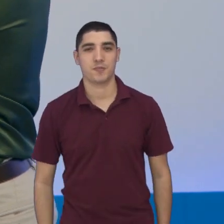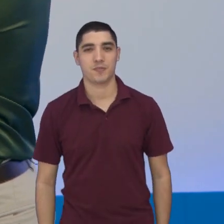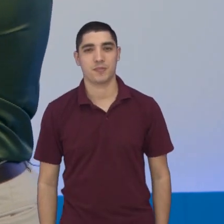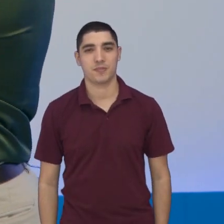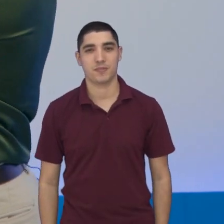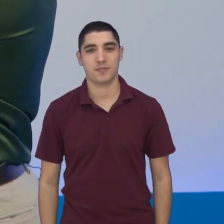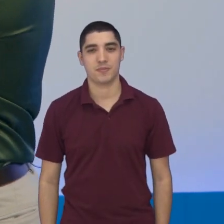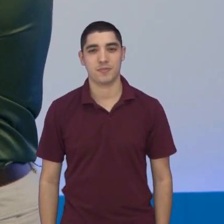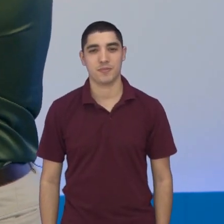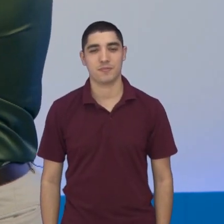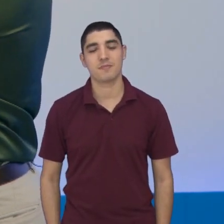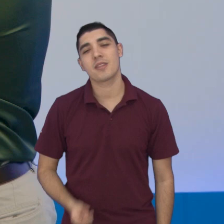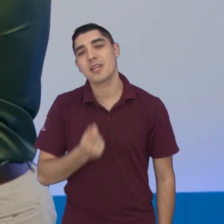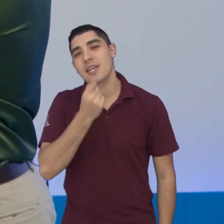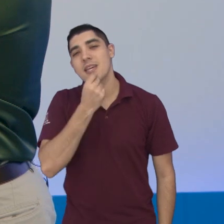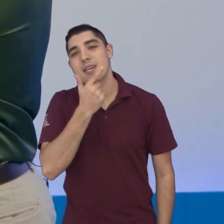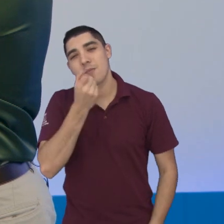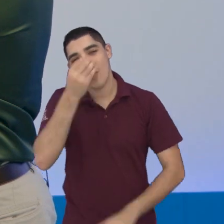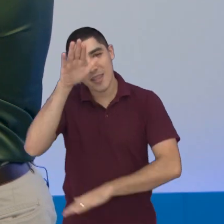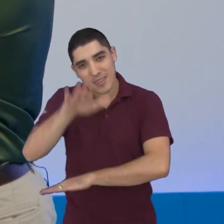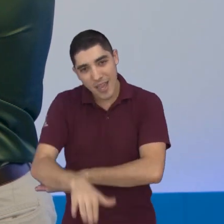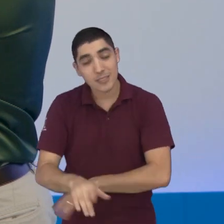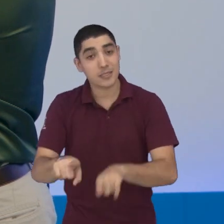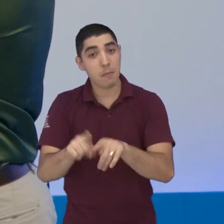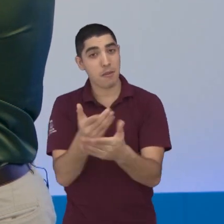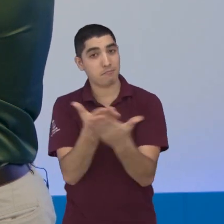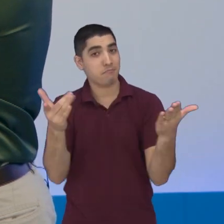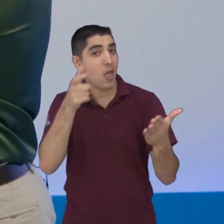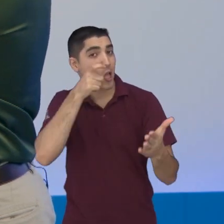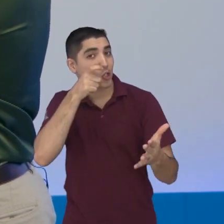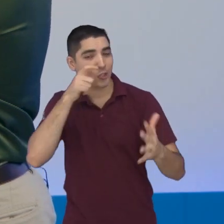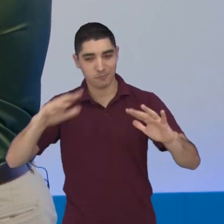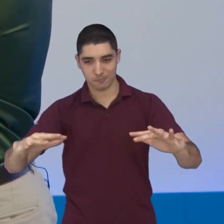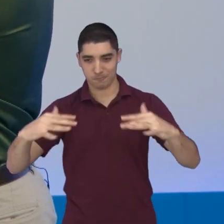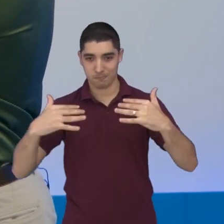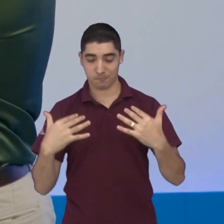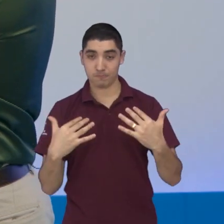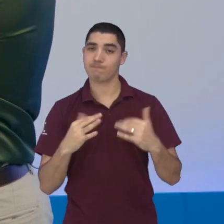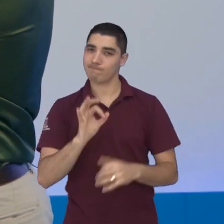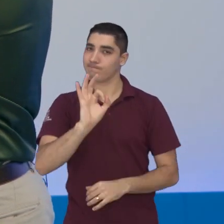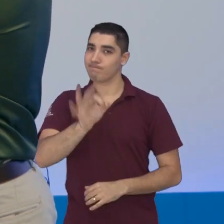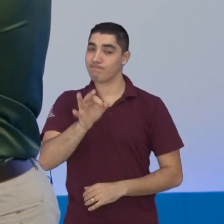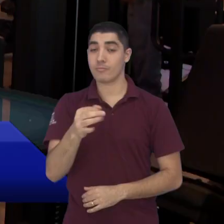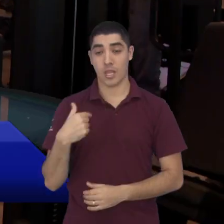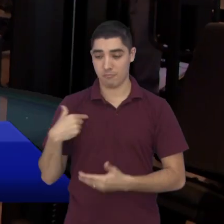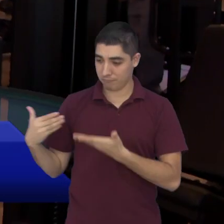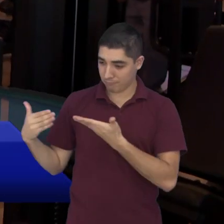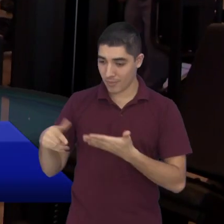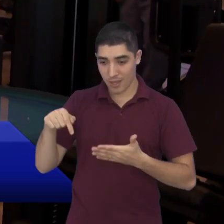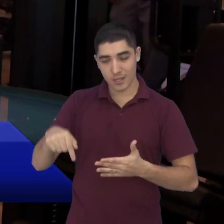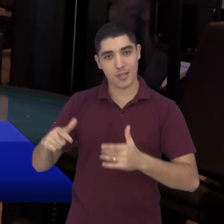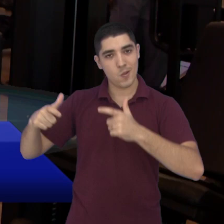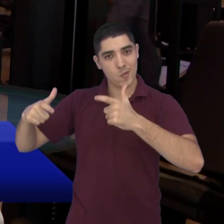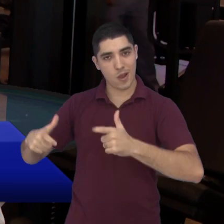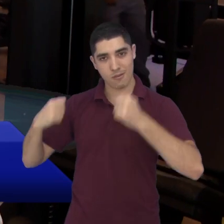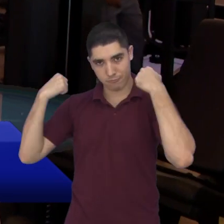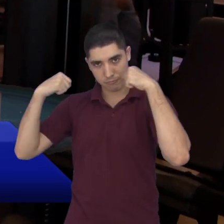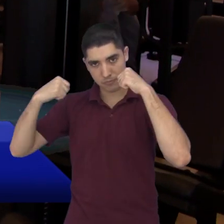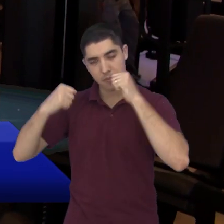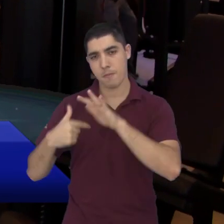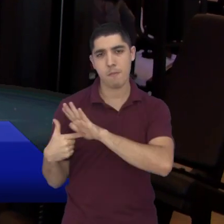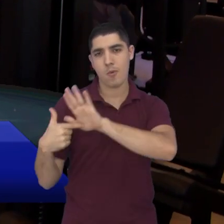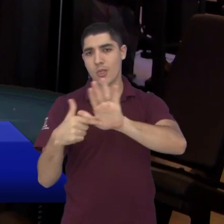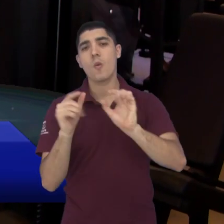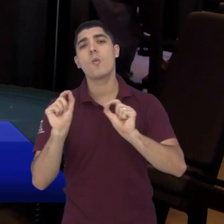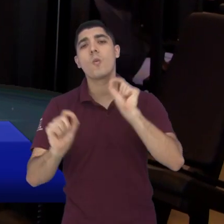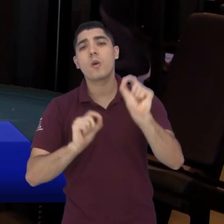tarde para você guerra boa tarde para você Boa tarde a todos que acompanham o boletim É isso mesmo tô aqui numa academia